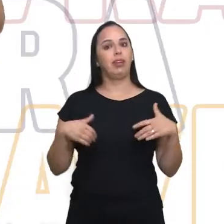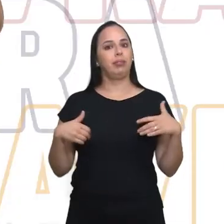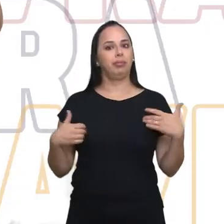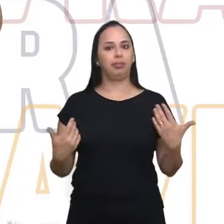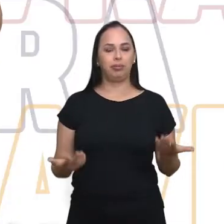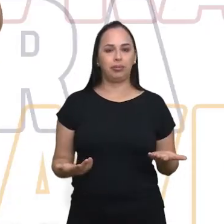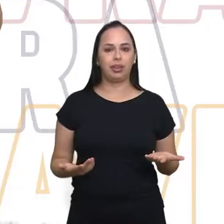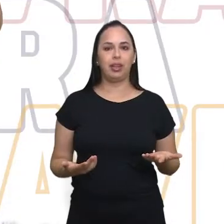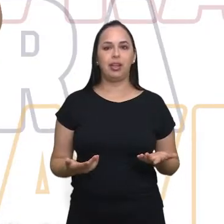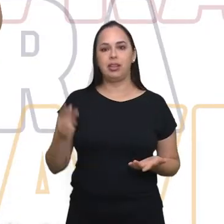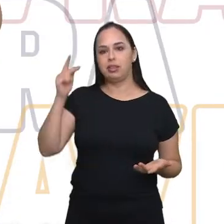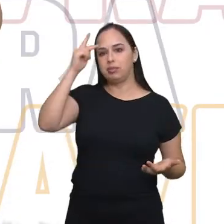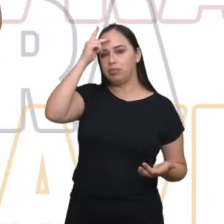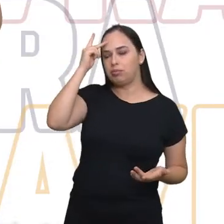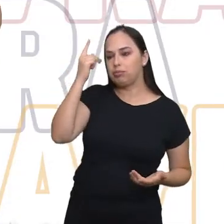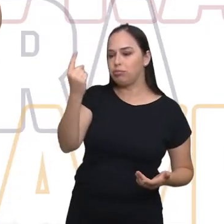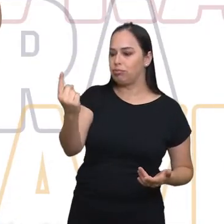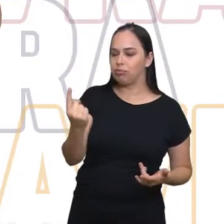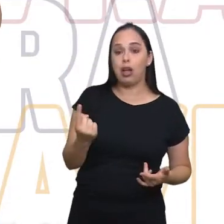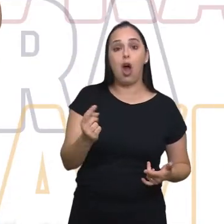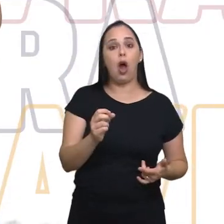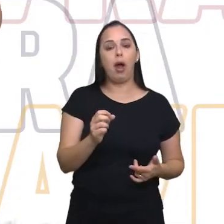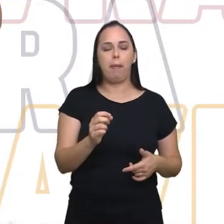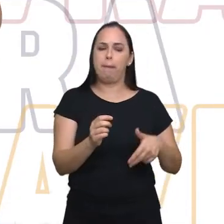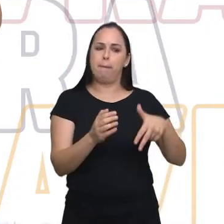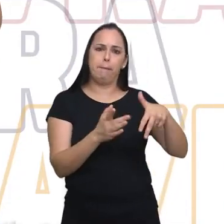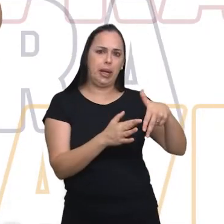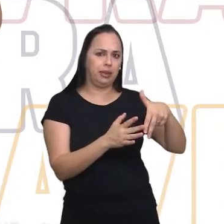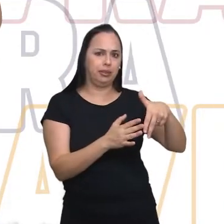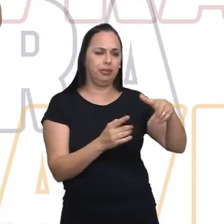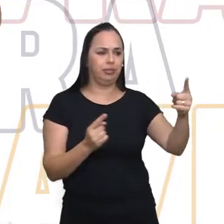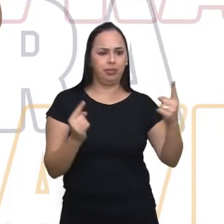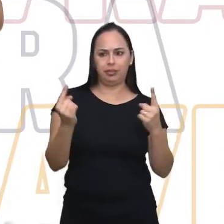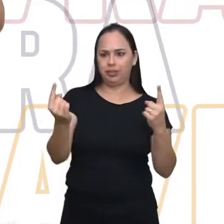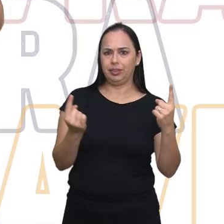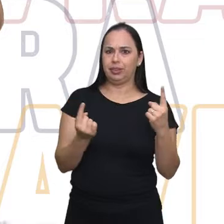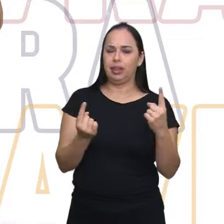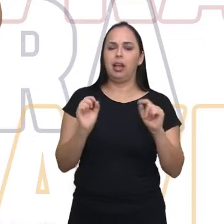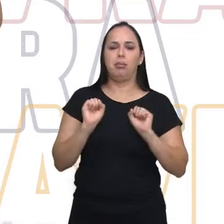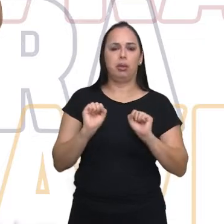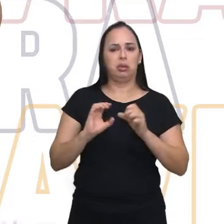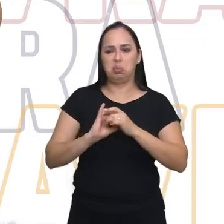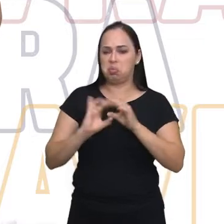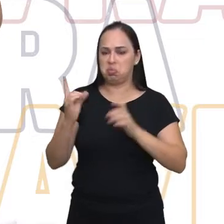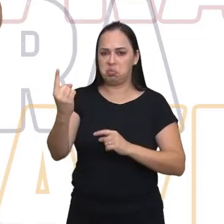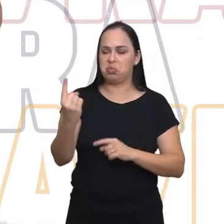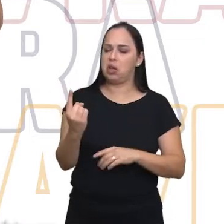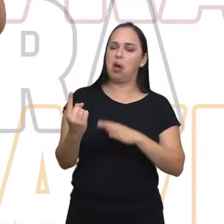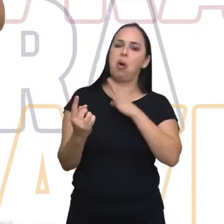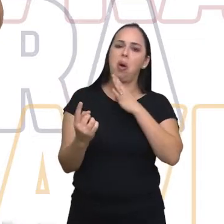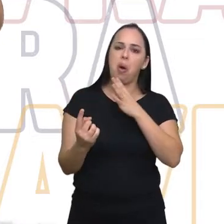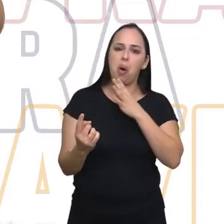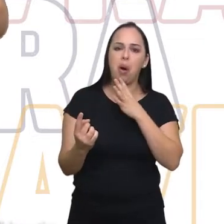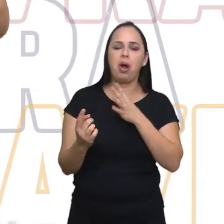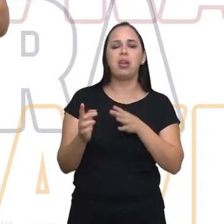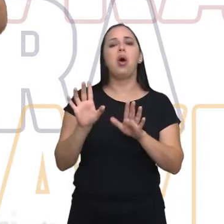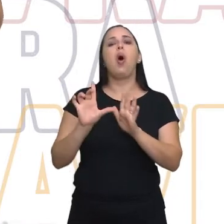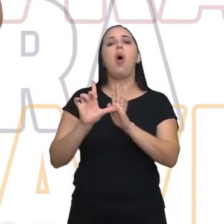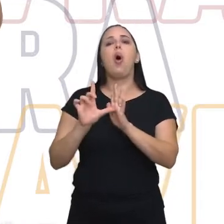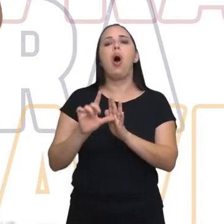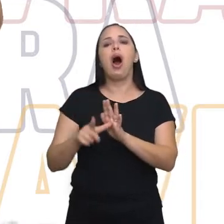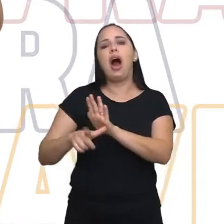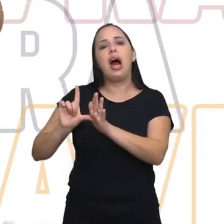A demanda, né, os usuários ou pacientes, né, ela chega de forma espontânea, conhece, procura